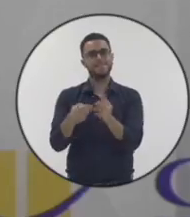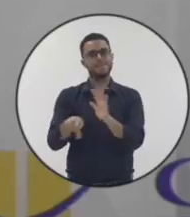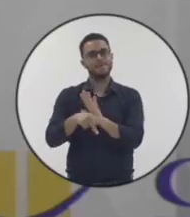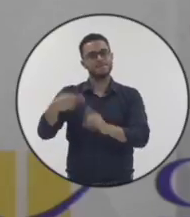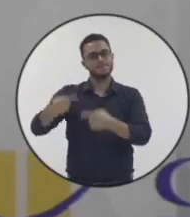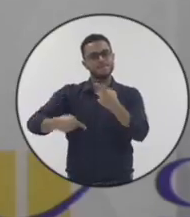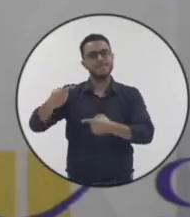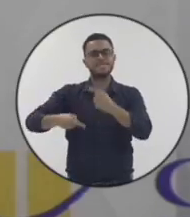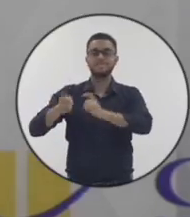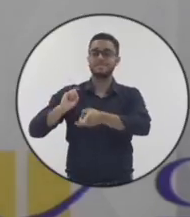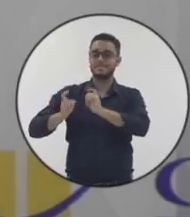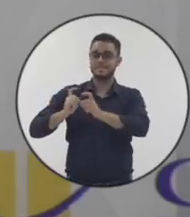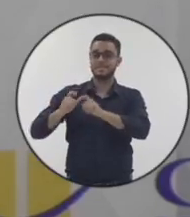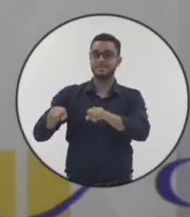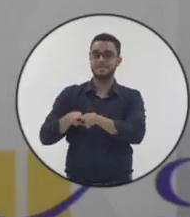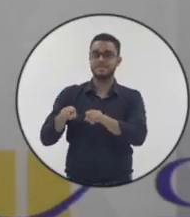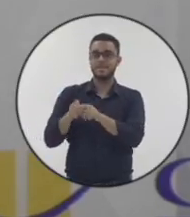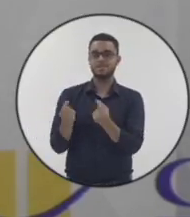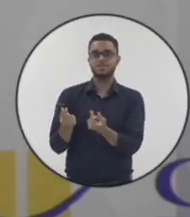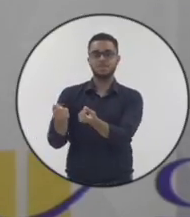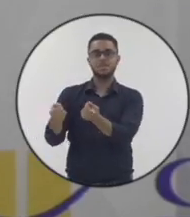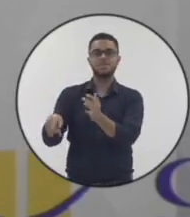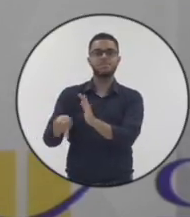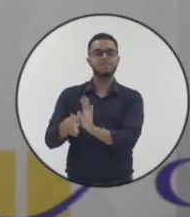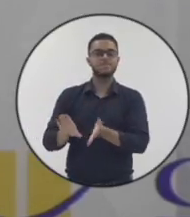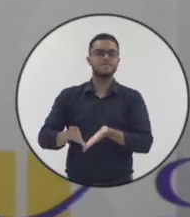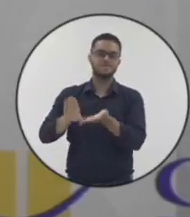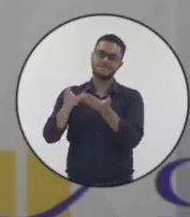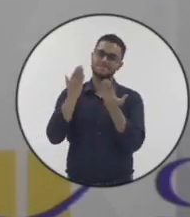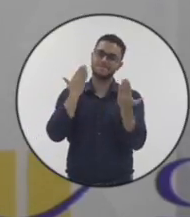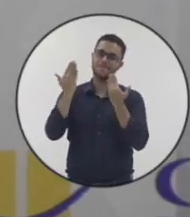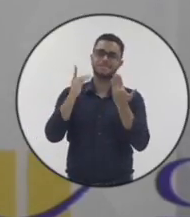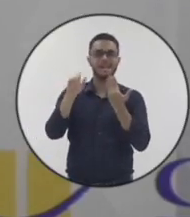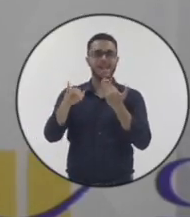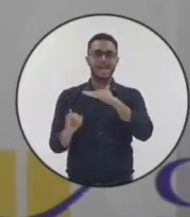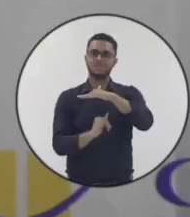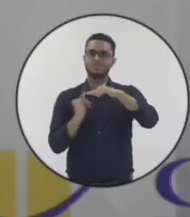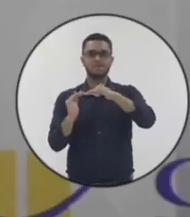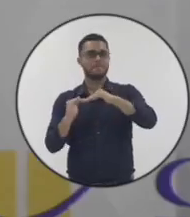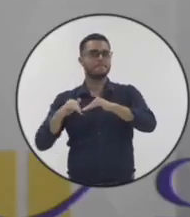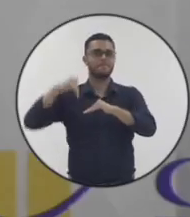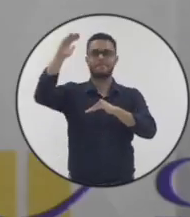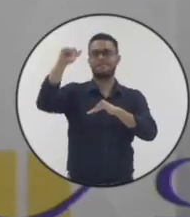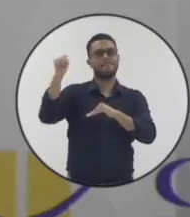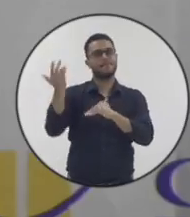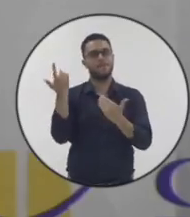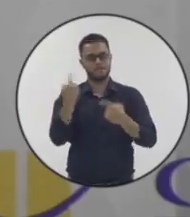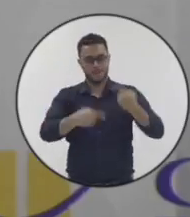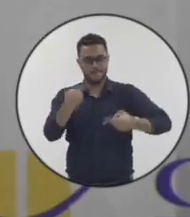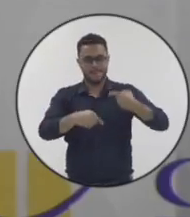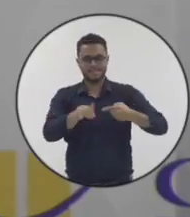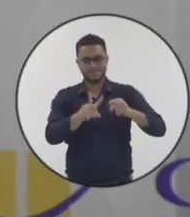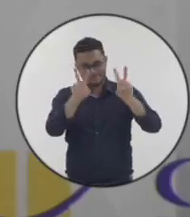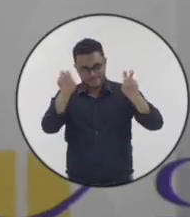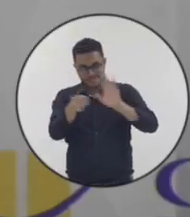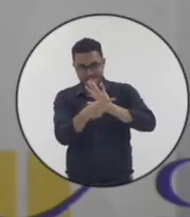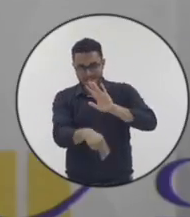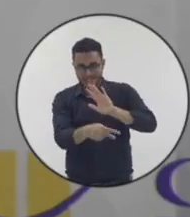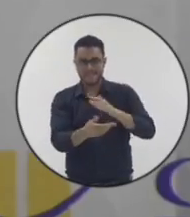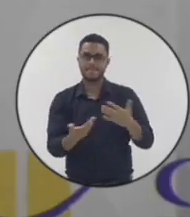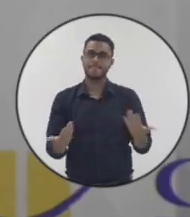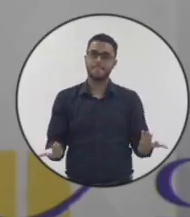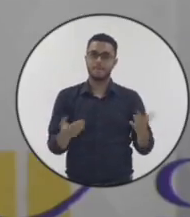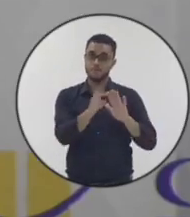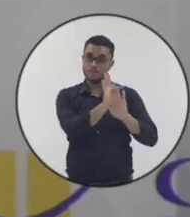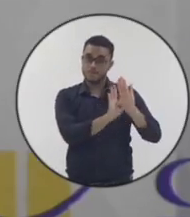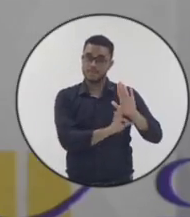das Finanças do Sistema Conselho de Psicologia, que é a instância máxima de deliberação do sistema. O texto, que